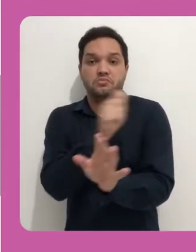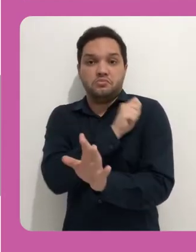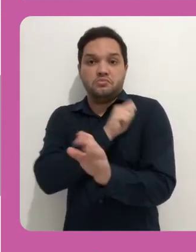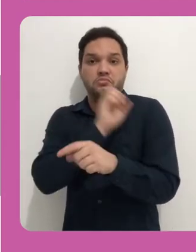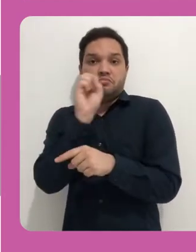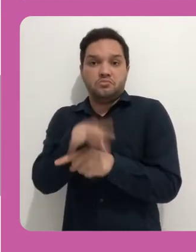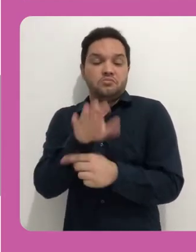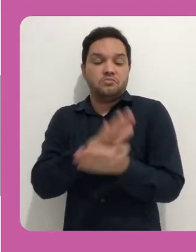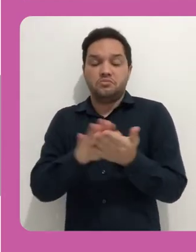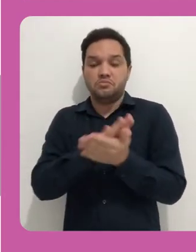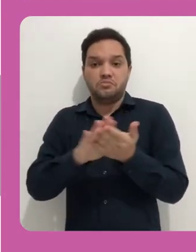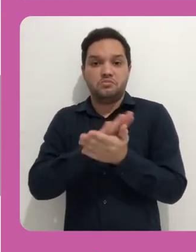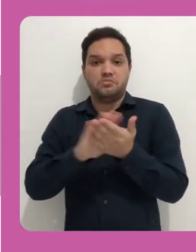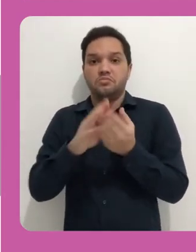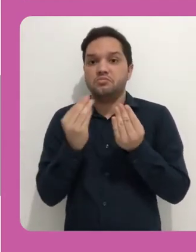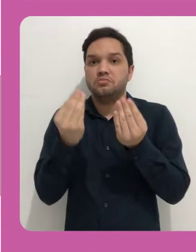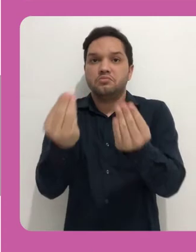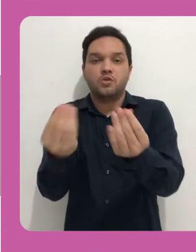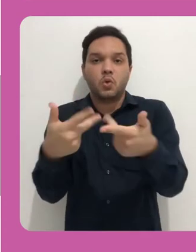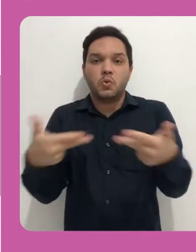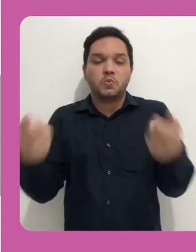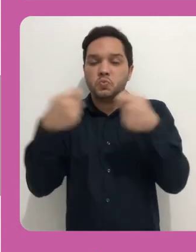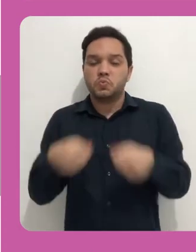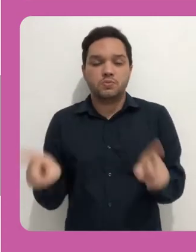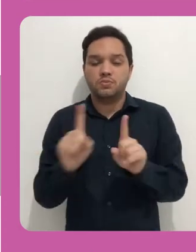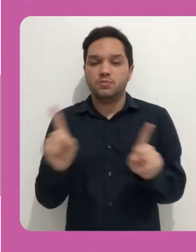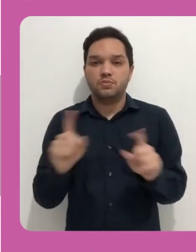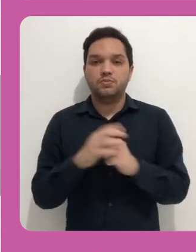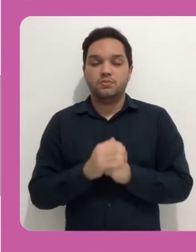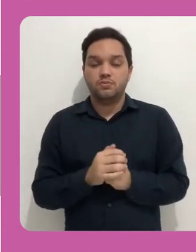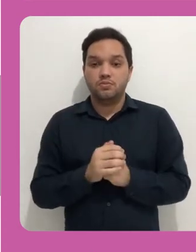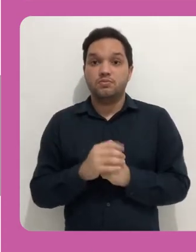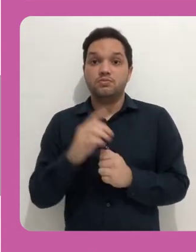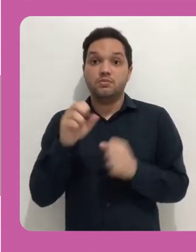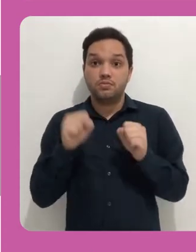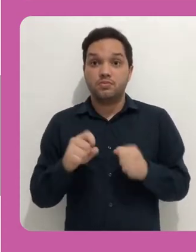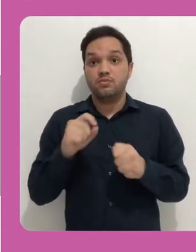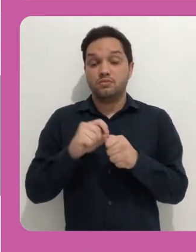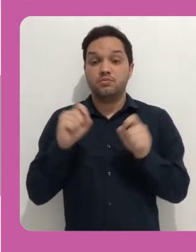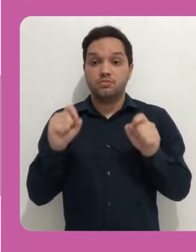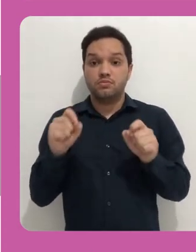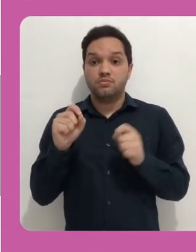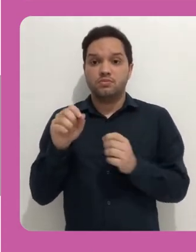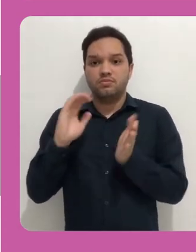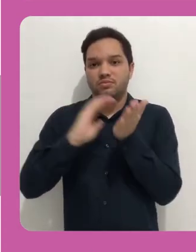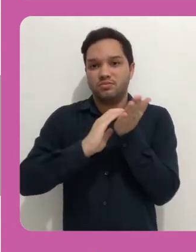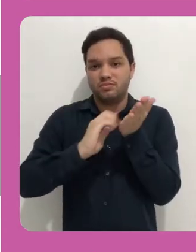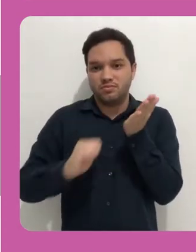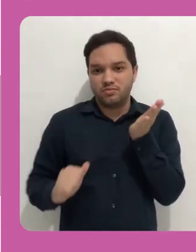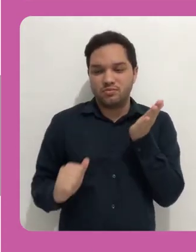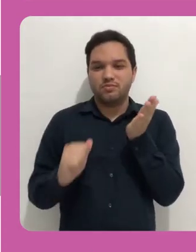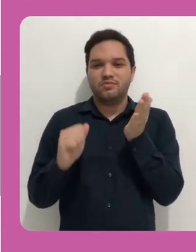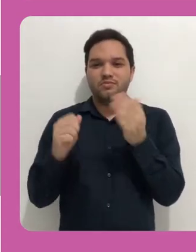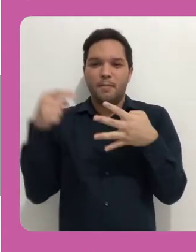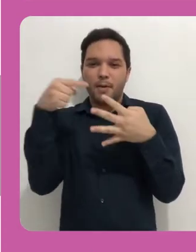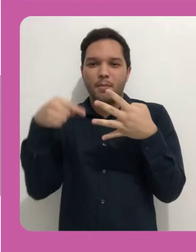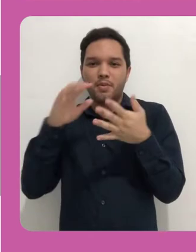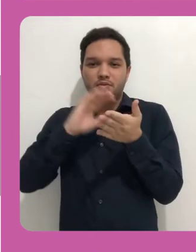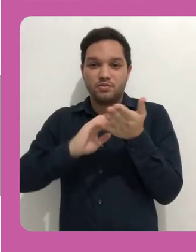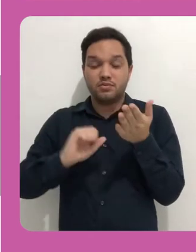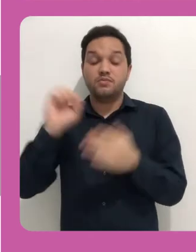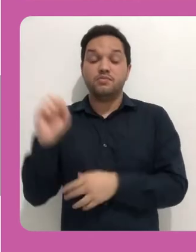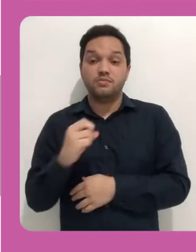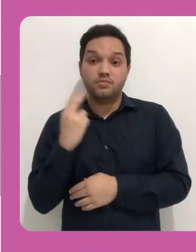o que você pode fazer aqui é desmarcar essas possibilidades ou também marcar uma data